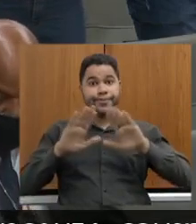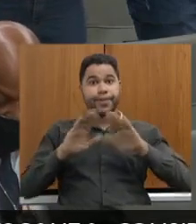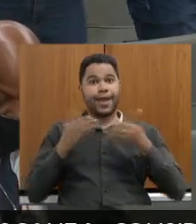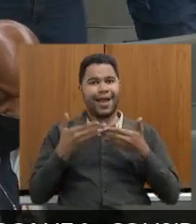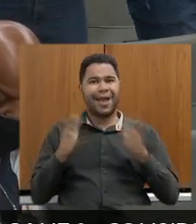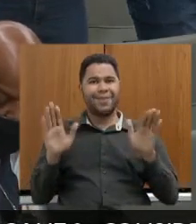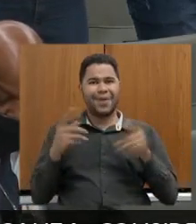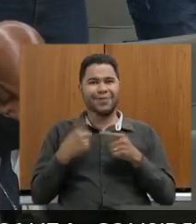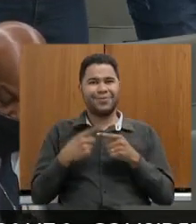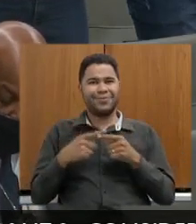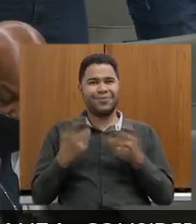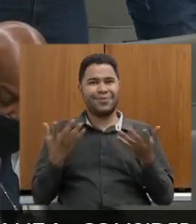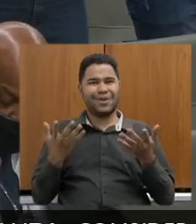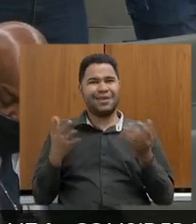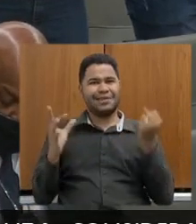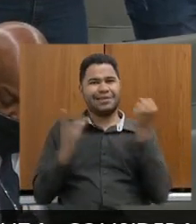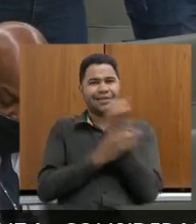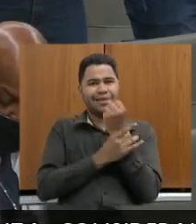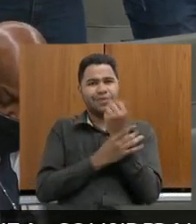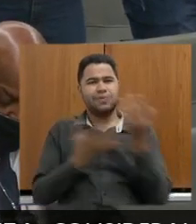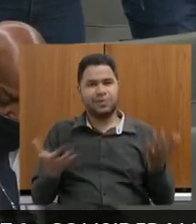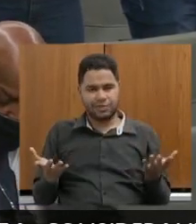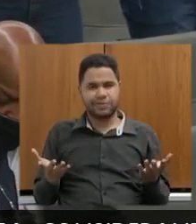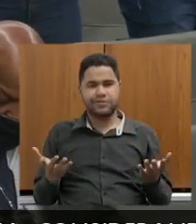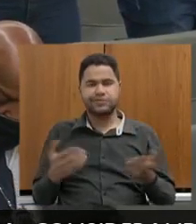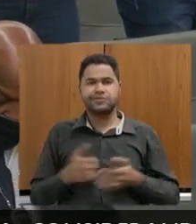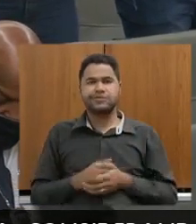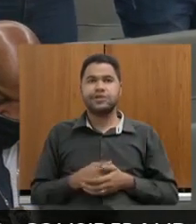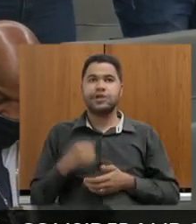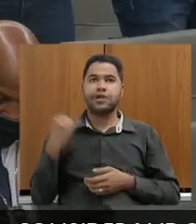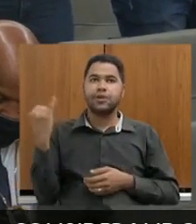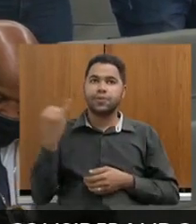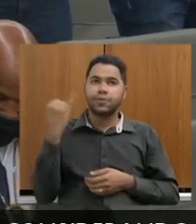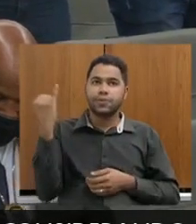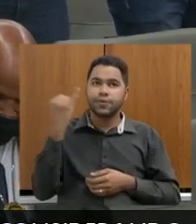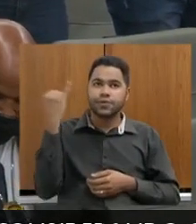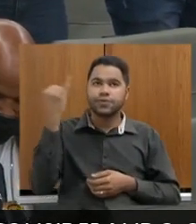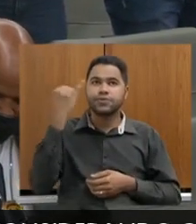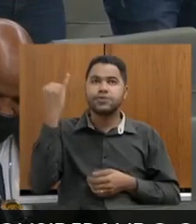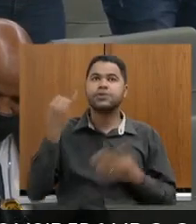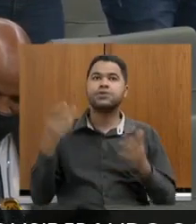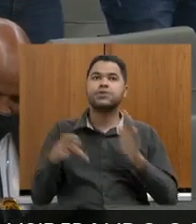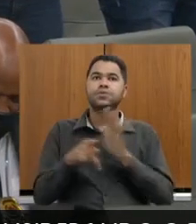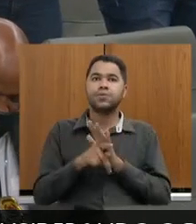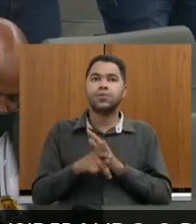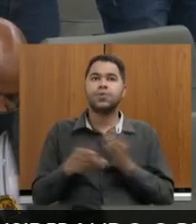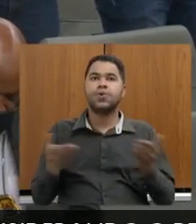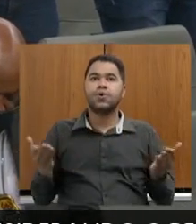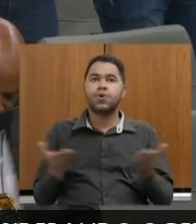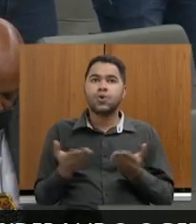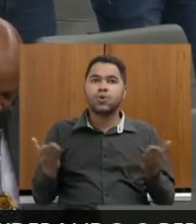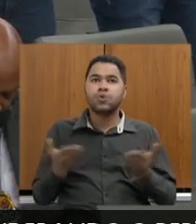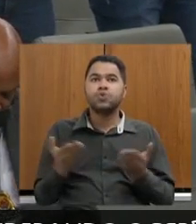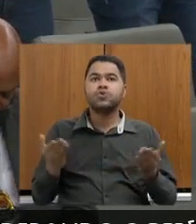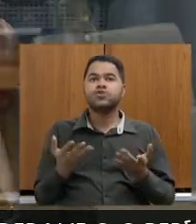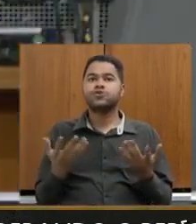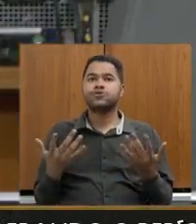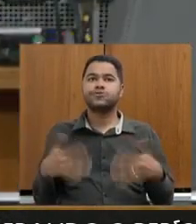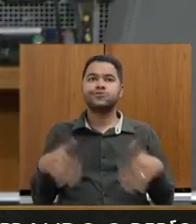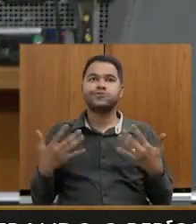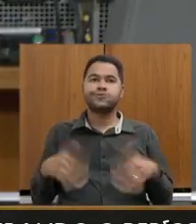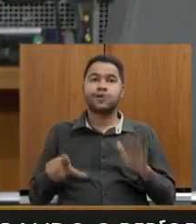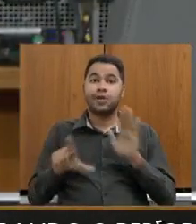canal aberto até por questões de segurança tá a importância dessa questão da cadeia de Custódia hoje estamos em um impasse